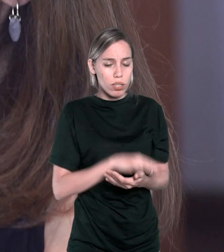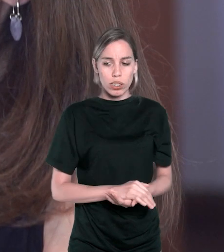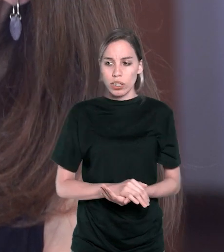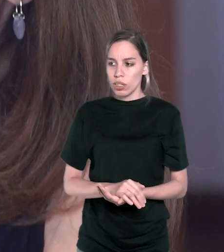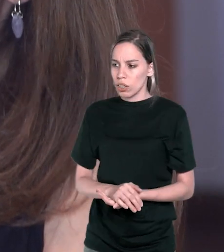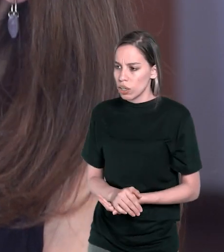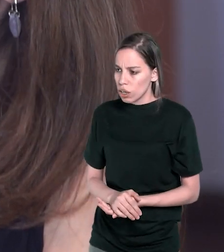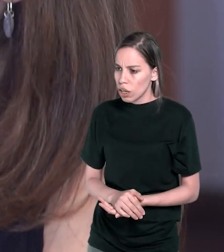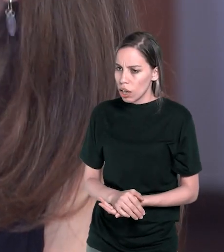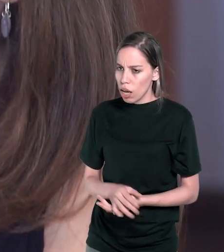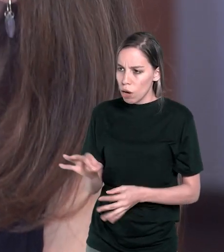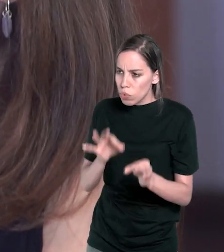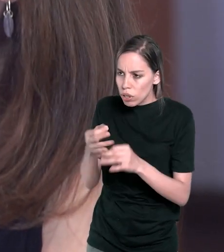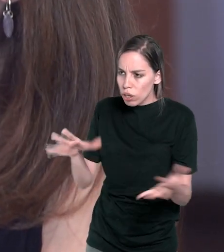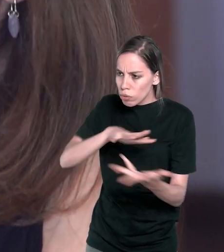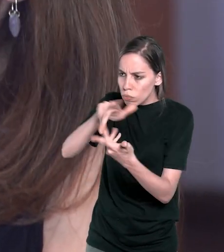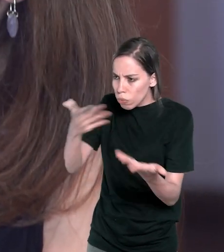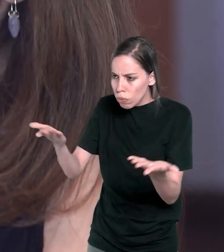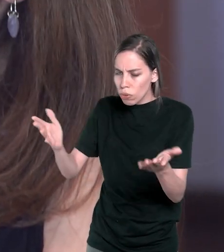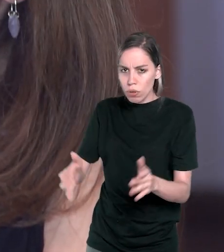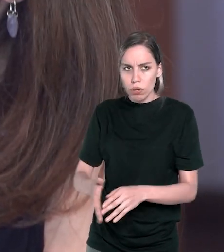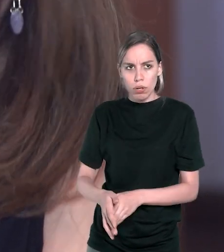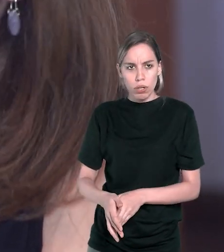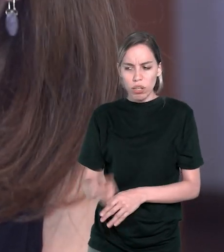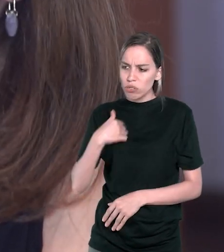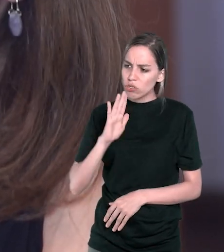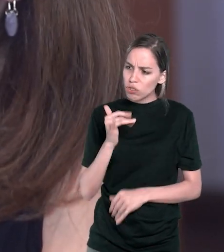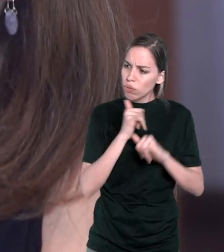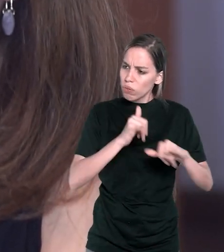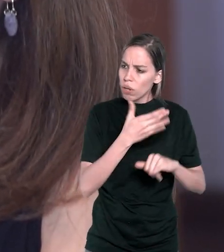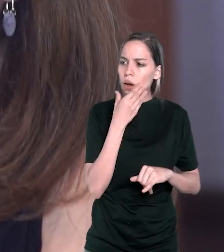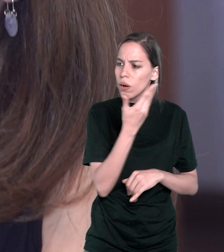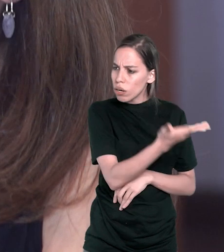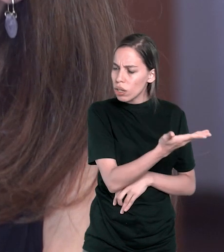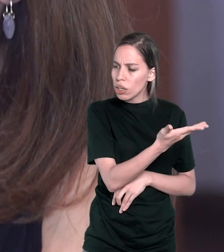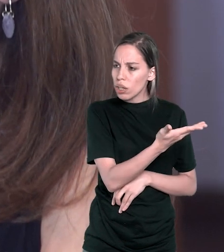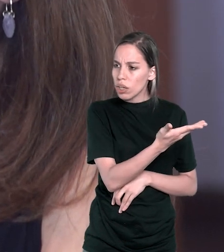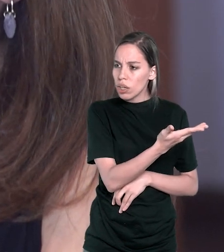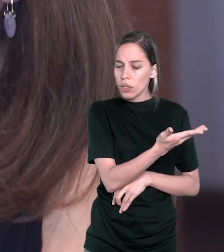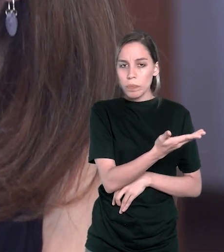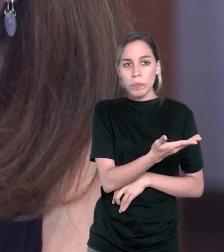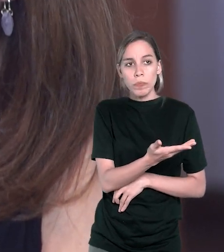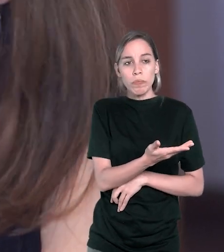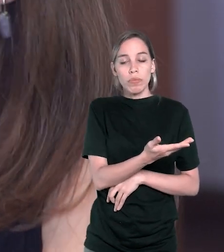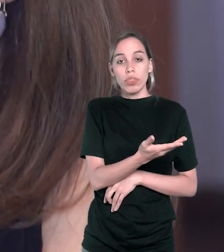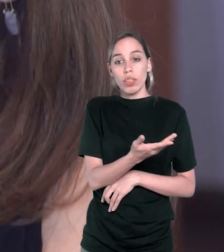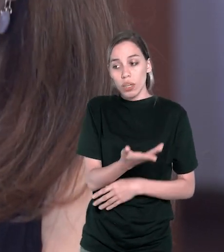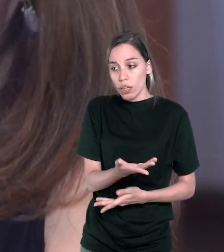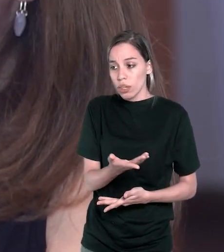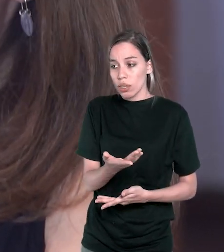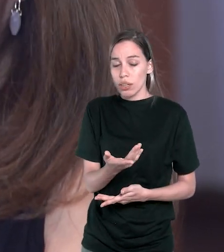irmão, jornalista famoso. Vem morar comigo enquanto se recupera de um tumor na perna.